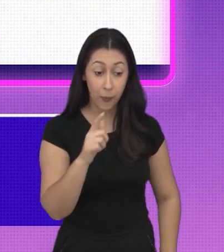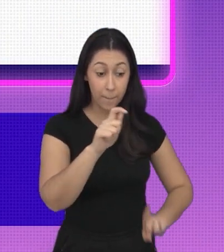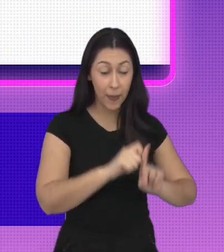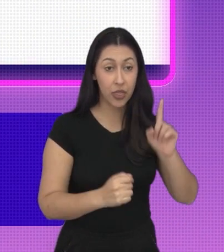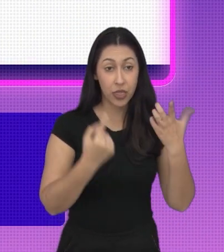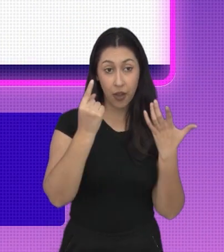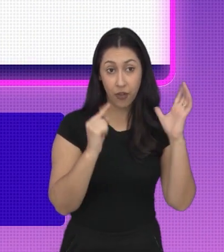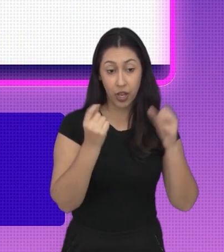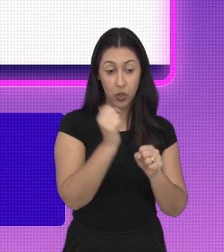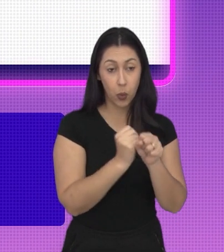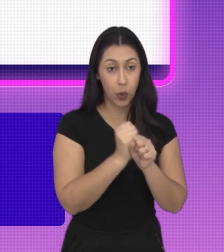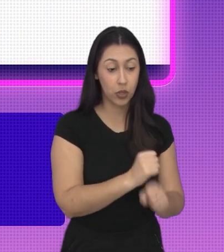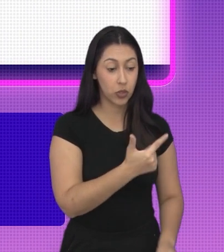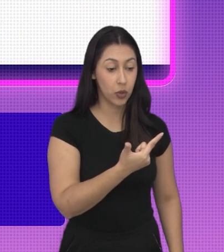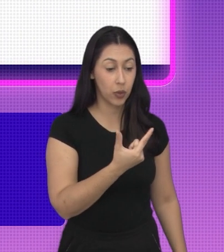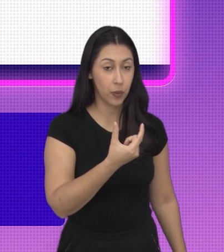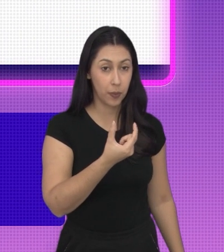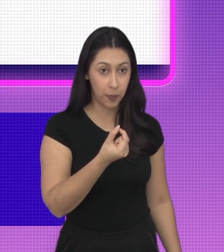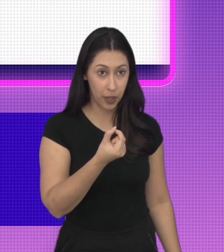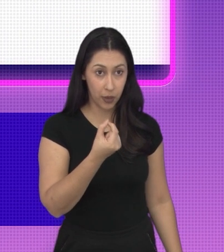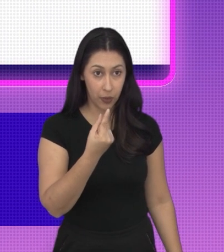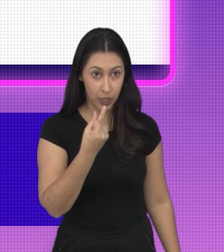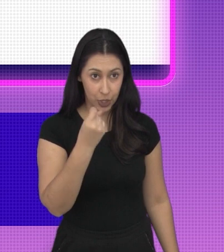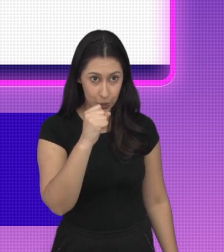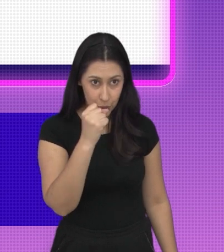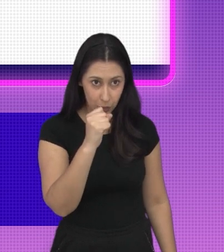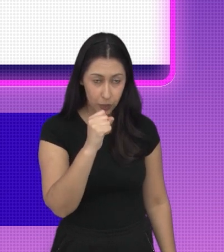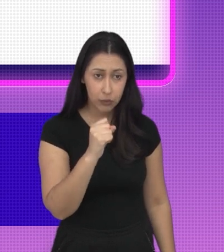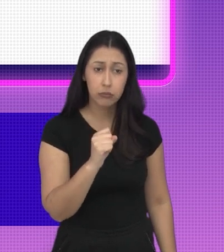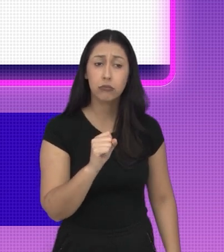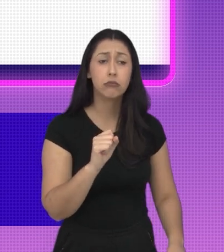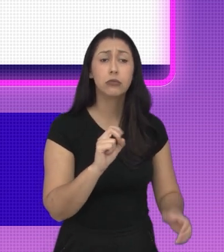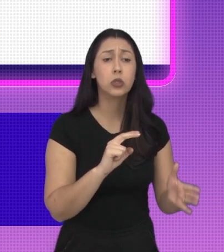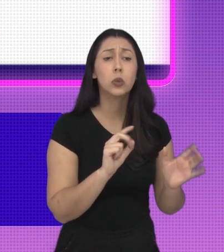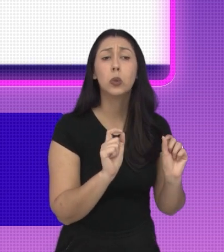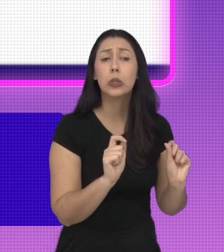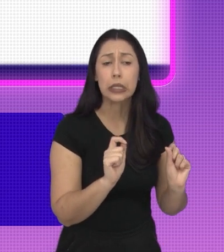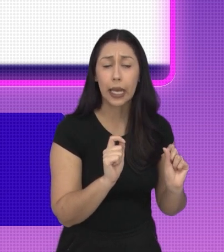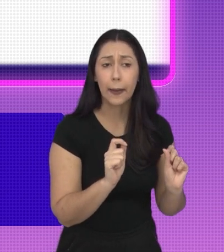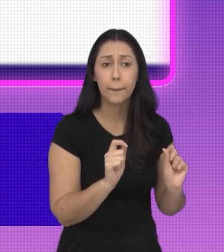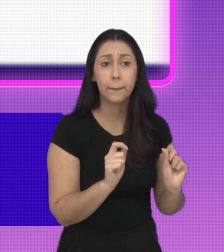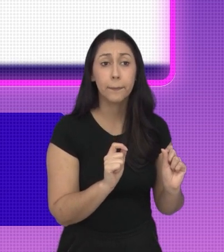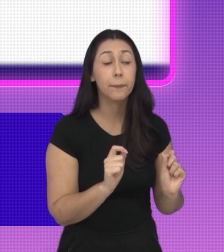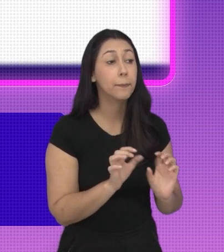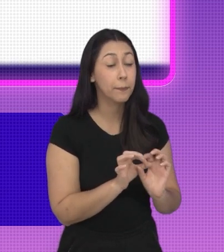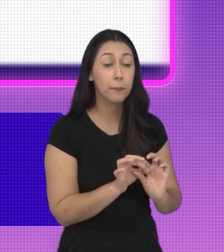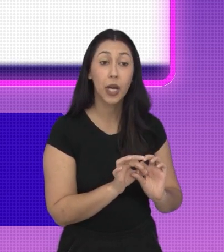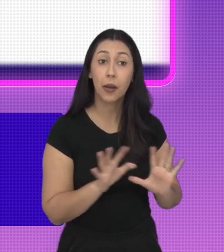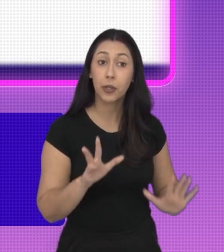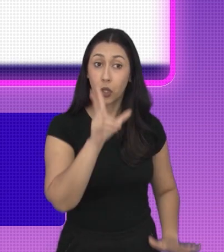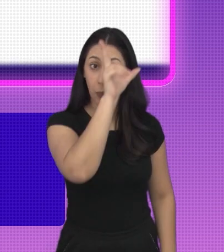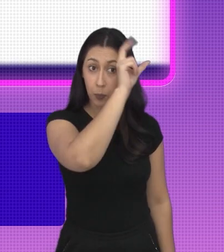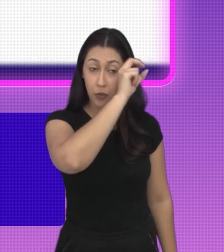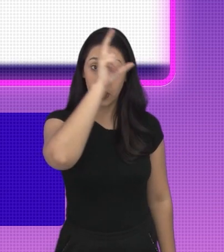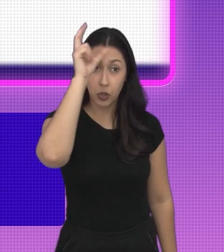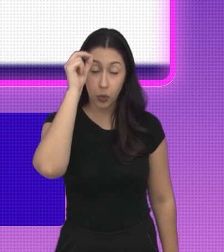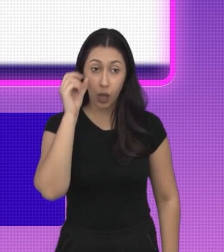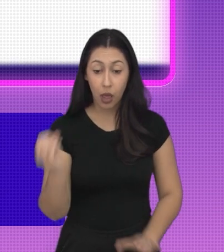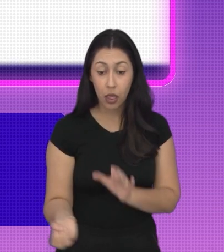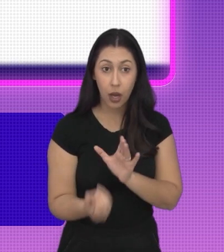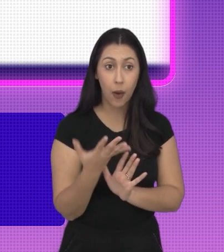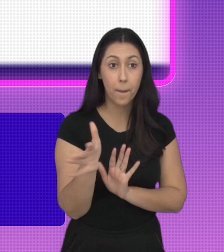9.664, né, de fevereiro de 2018. E essa lei vai autorizar, então, o Poder Executivo a implantar o programa